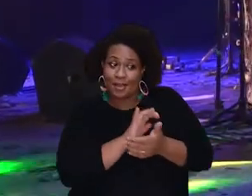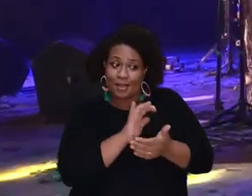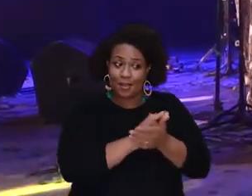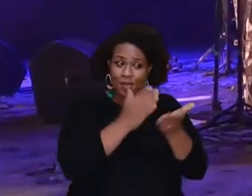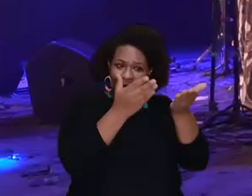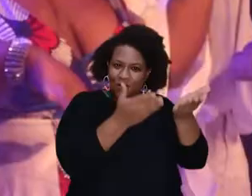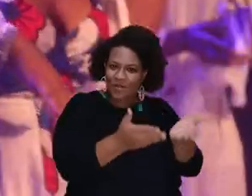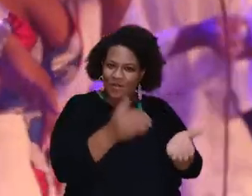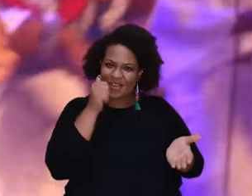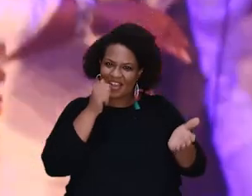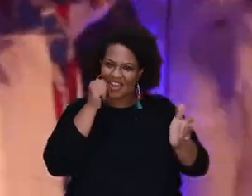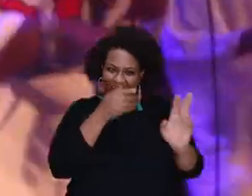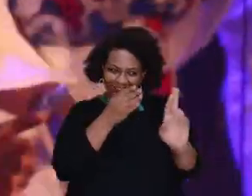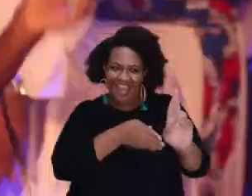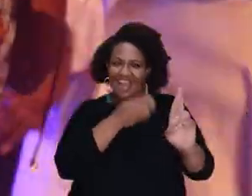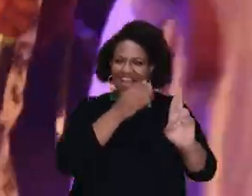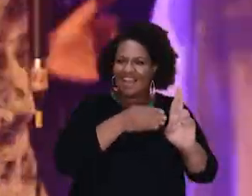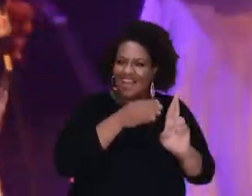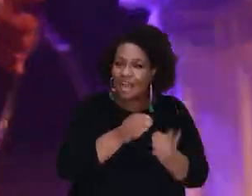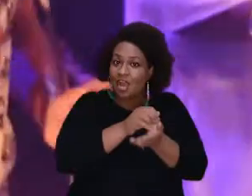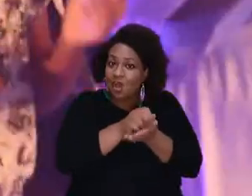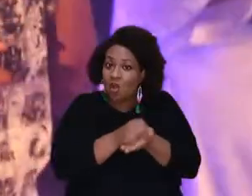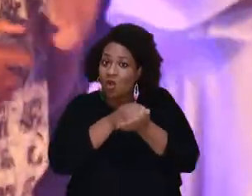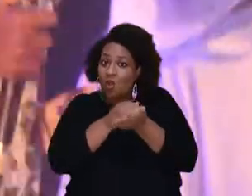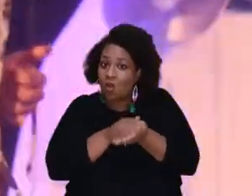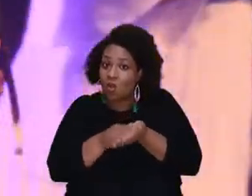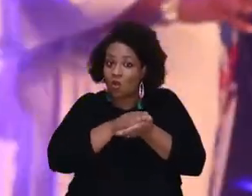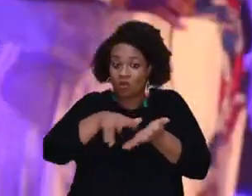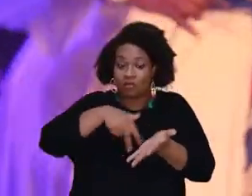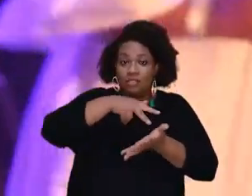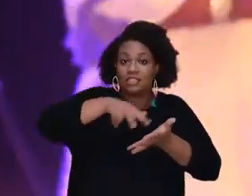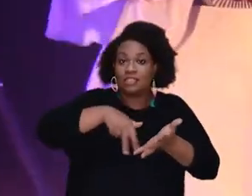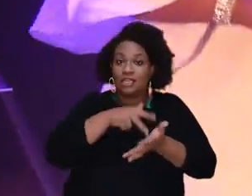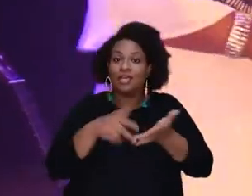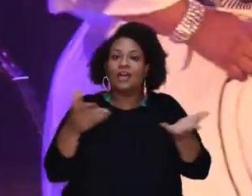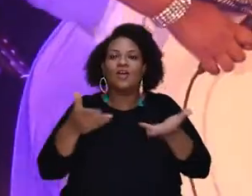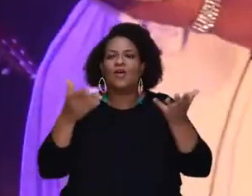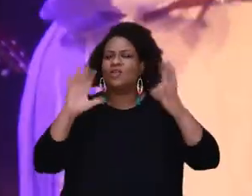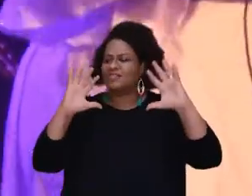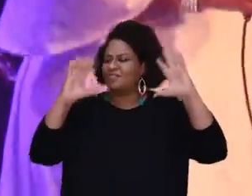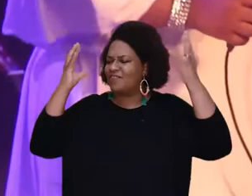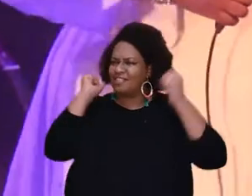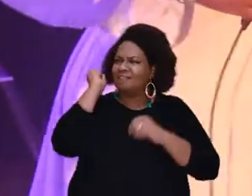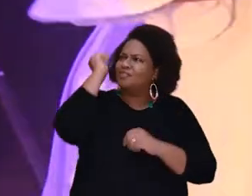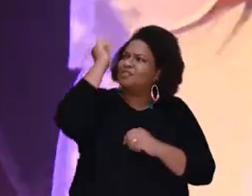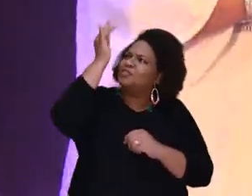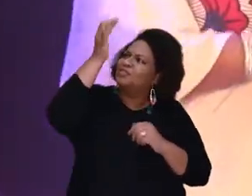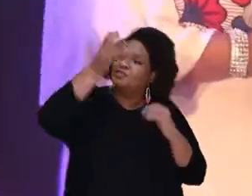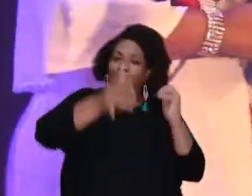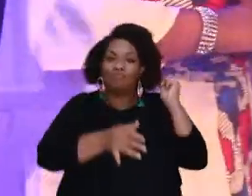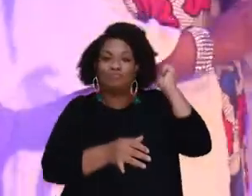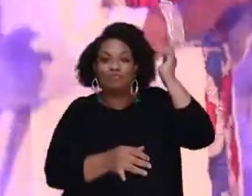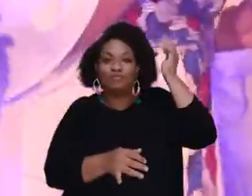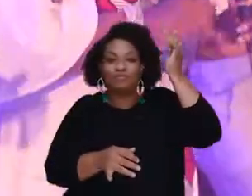dona Maria, oh mamãe, dona Maria, rala coco chegou com Aurinha, hoje a festa nunca mais tem